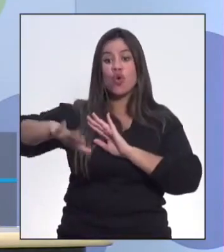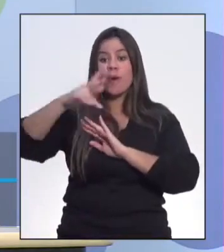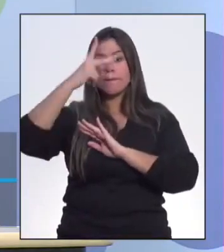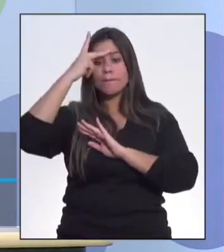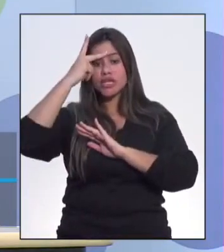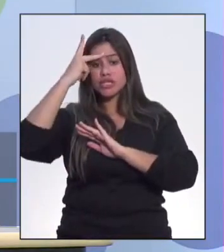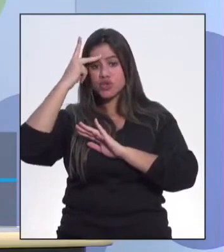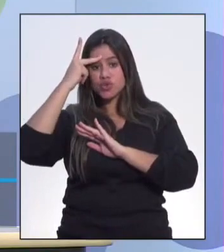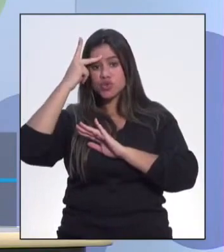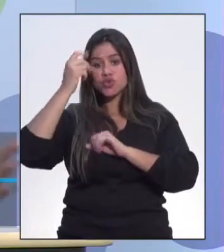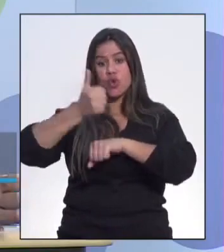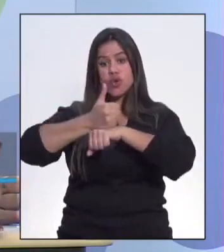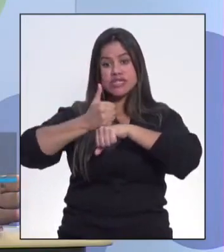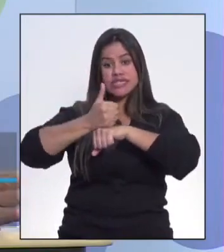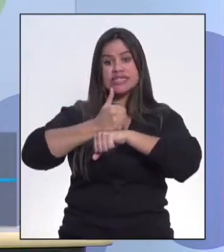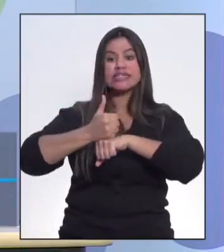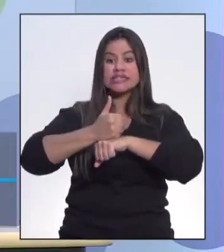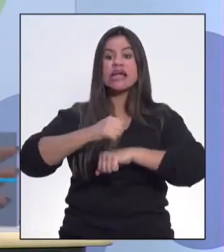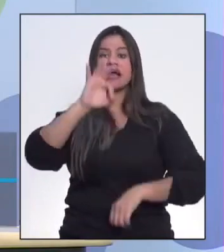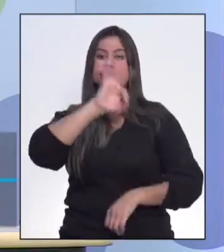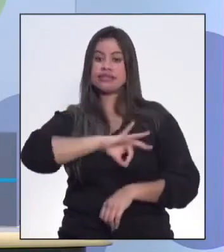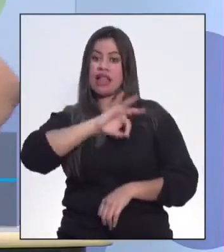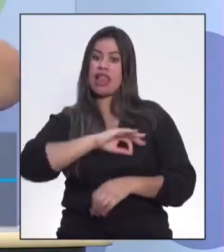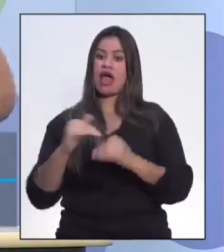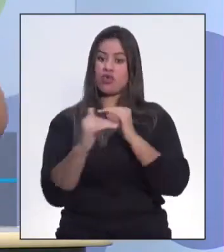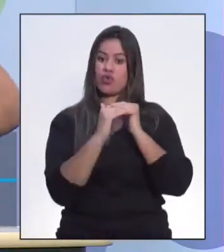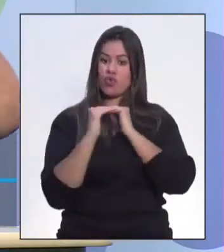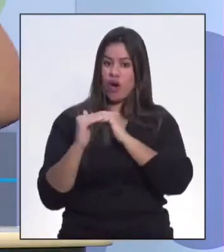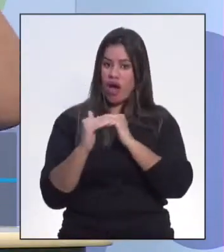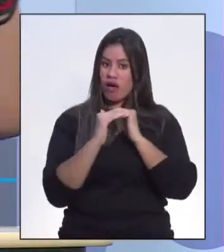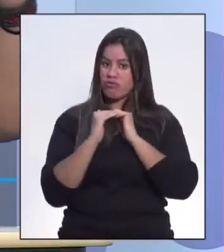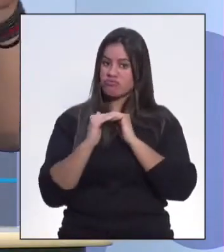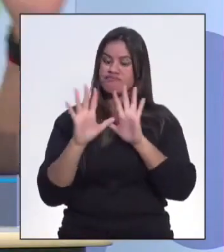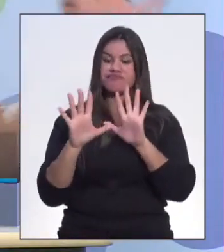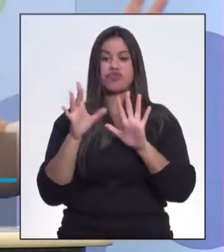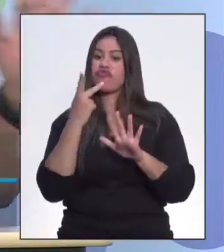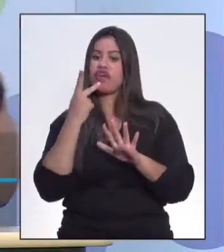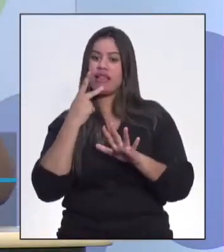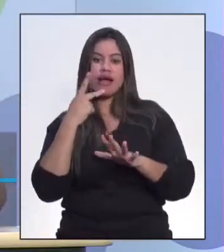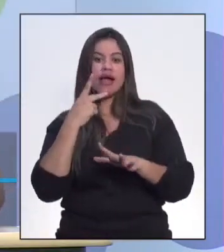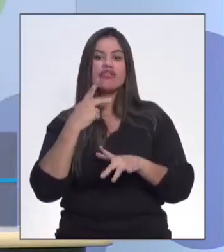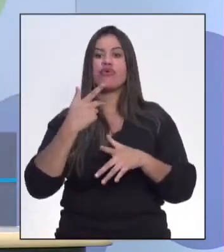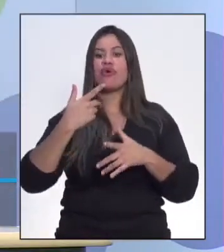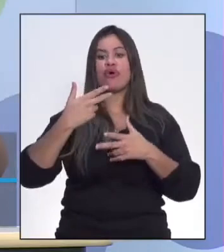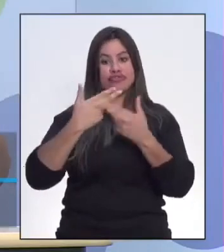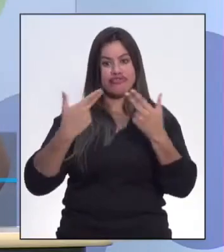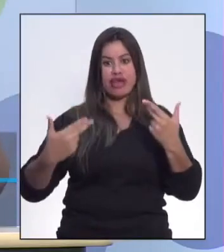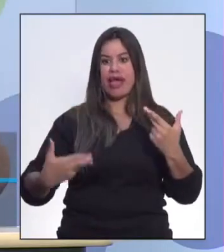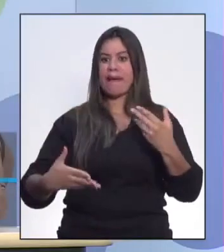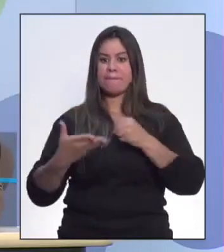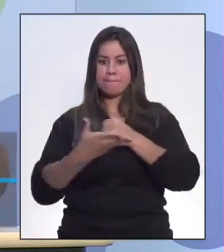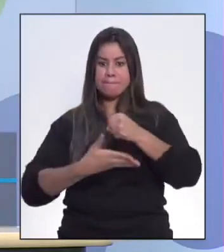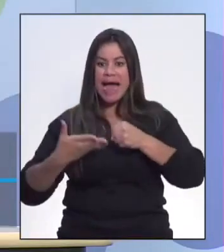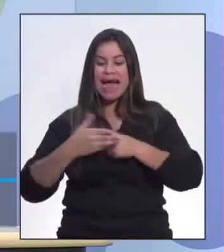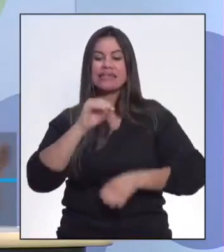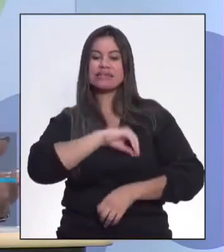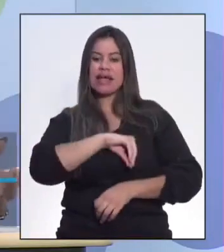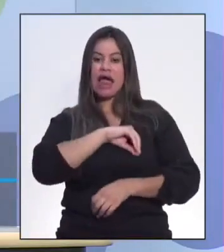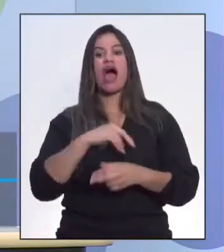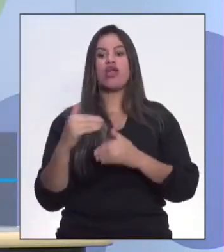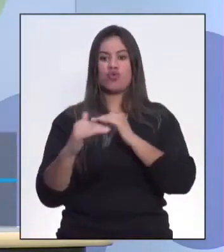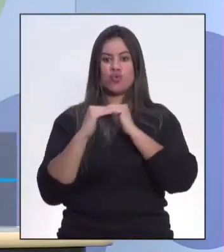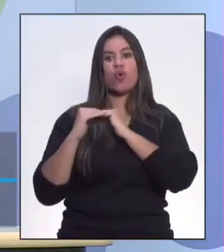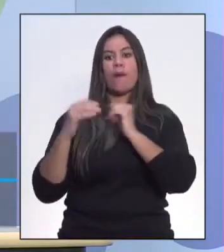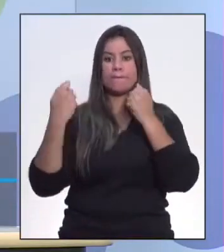mesmo cargo têm que receber o mesmo salário, né? Não estou dizendo com bonificação, isso é outros 500, mas o salário base tem que ser o